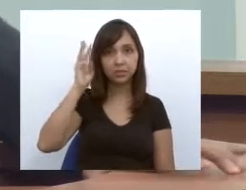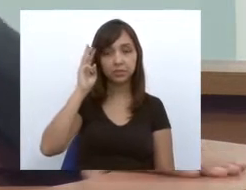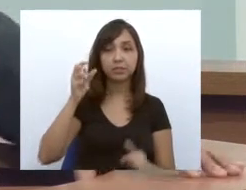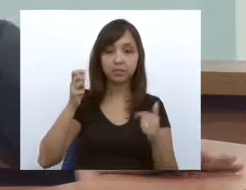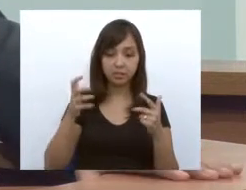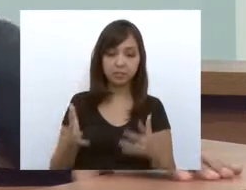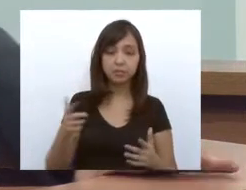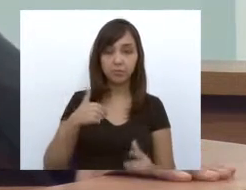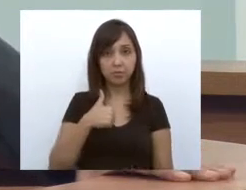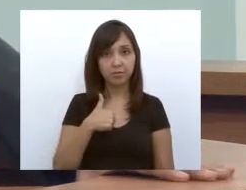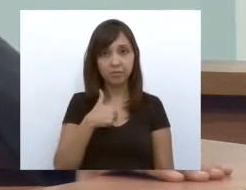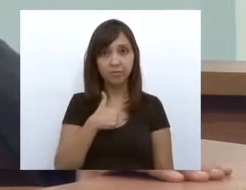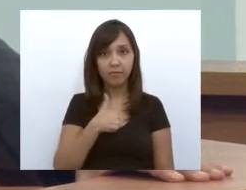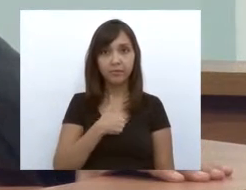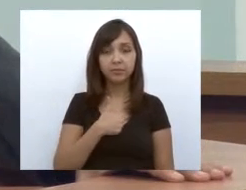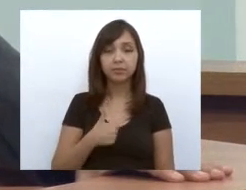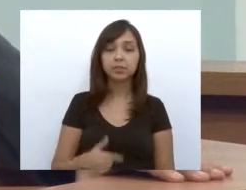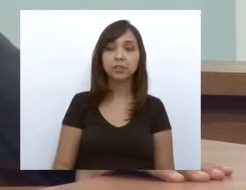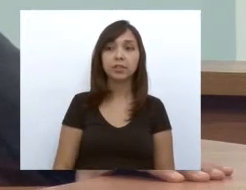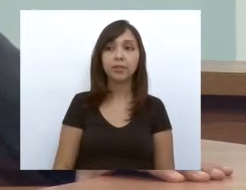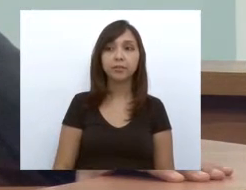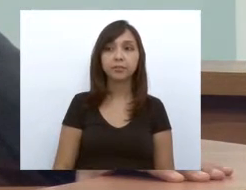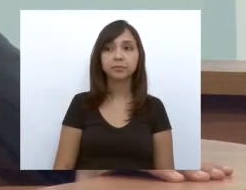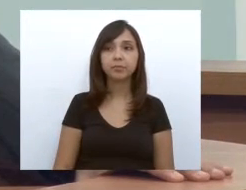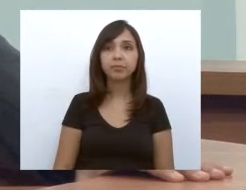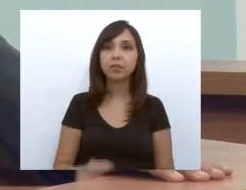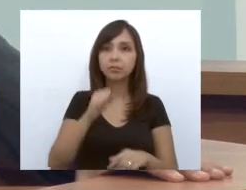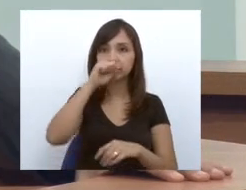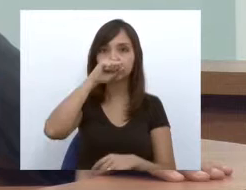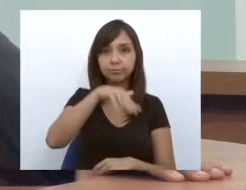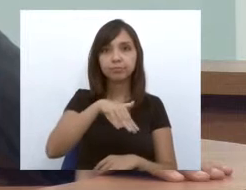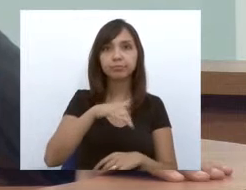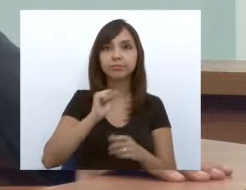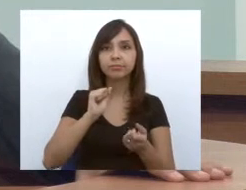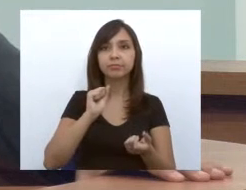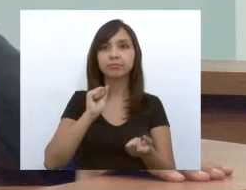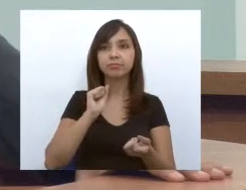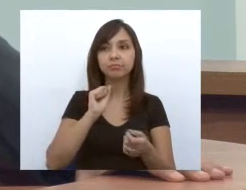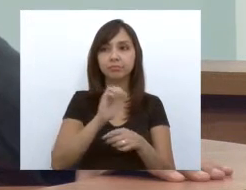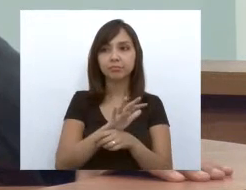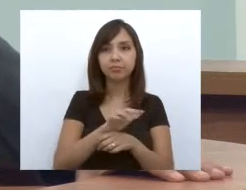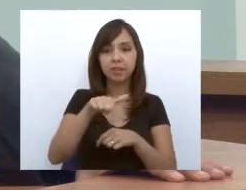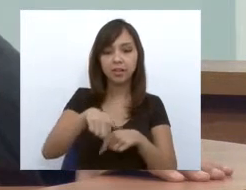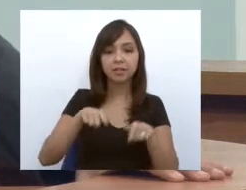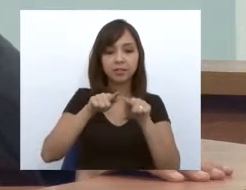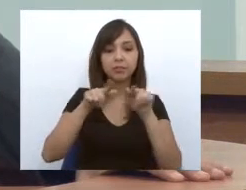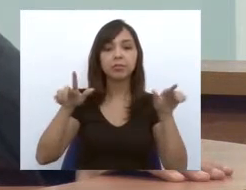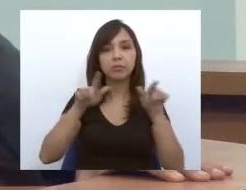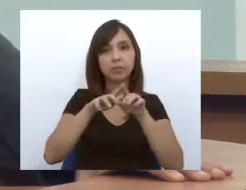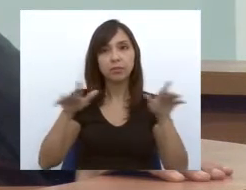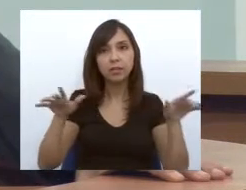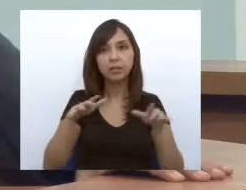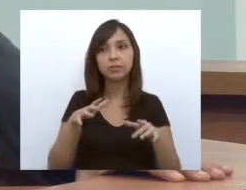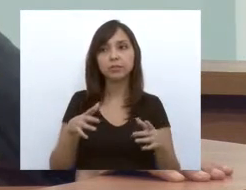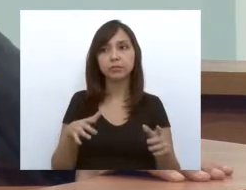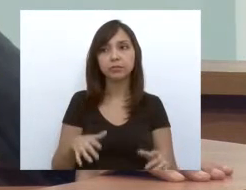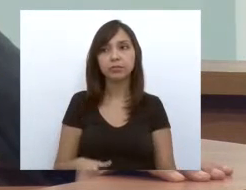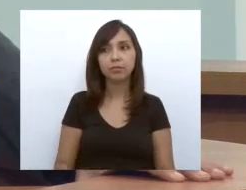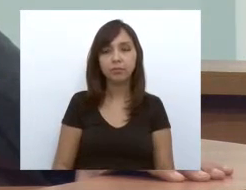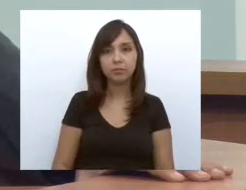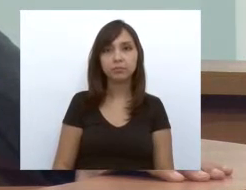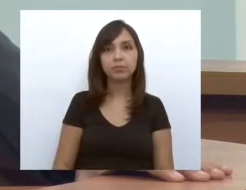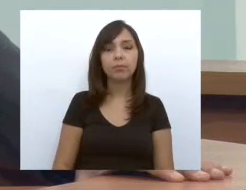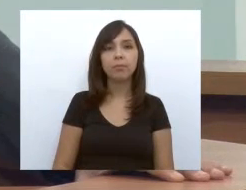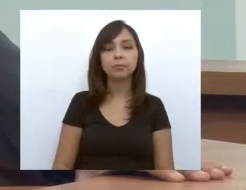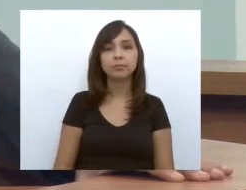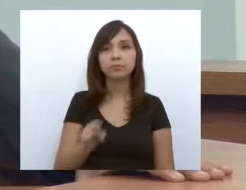esse vereador foi desrespeitoso com os guarulhenses que foram